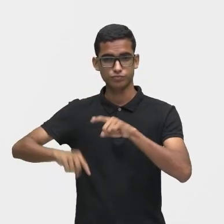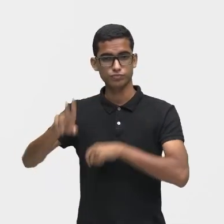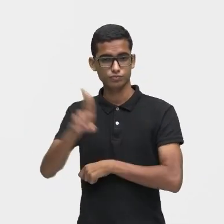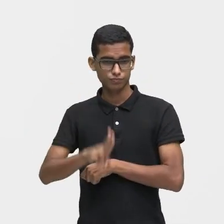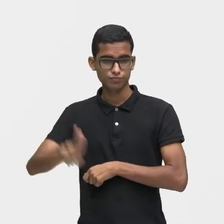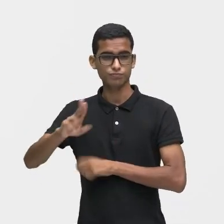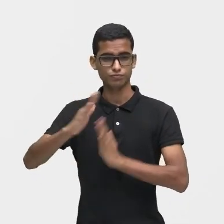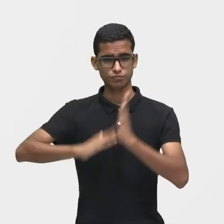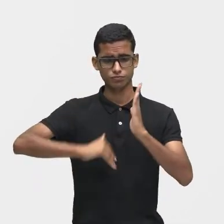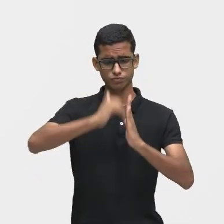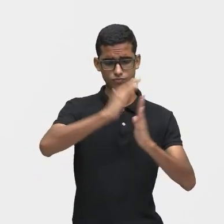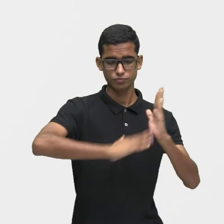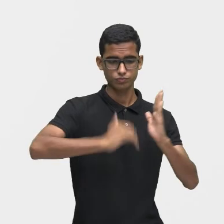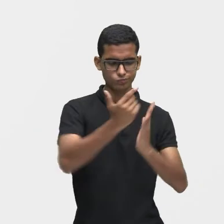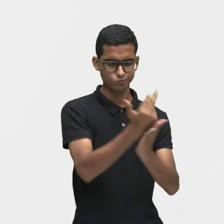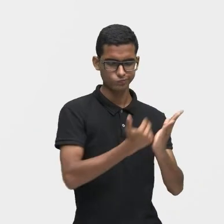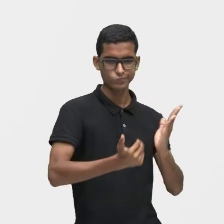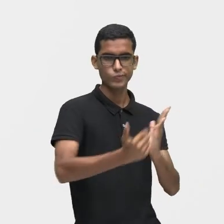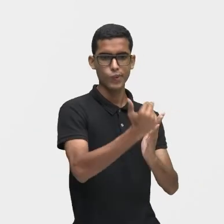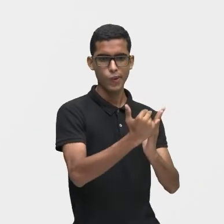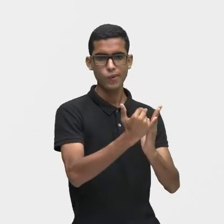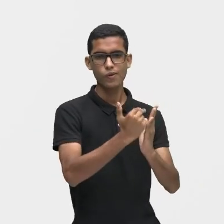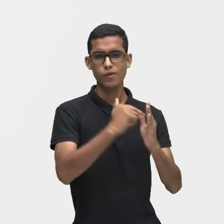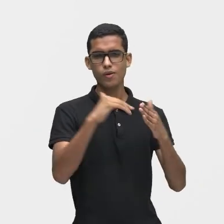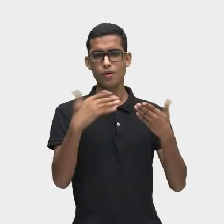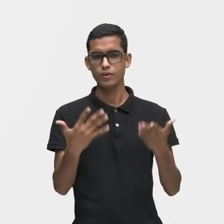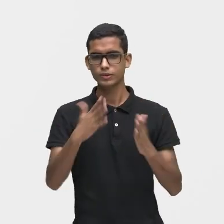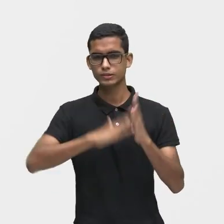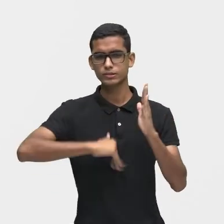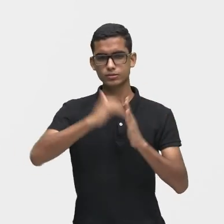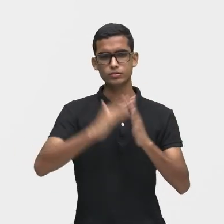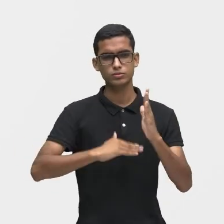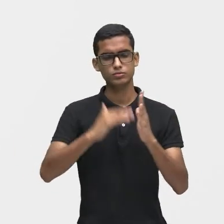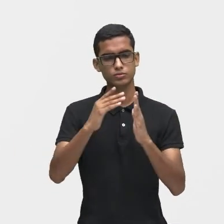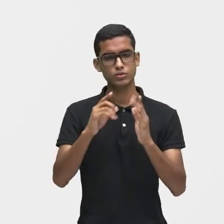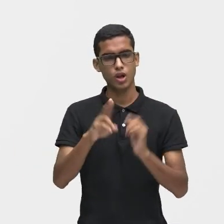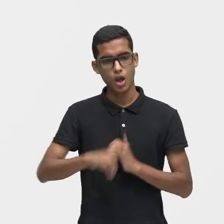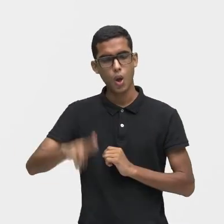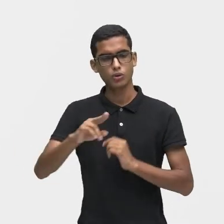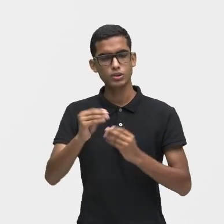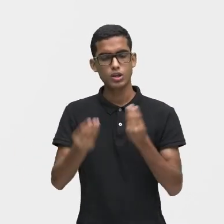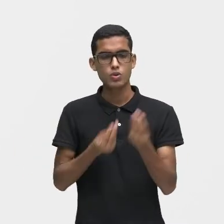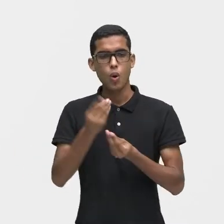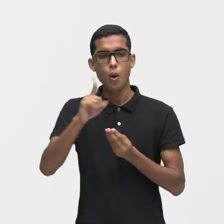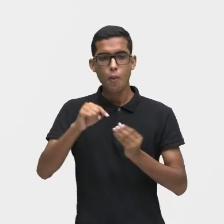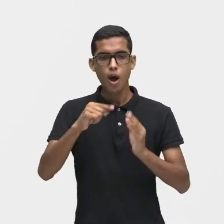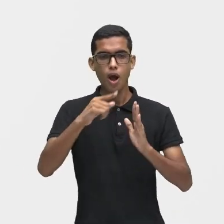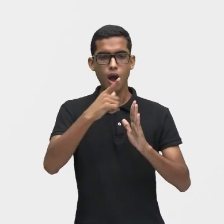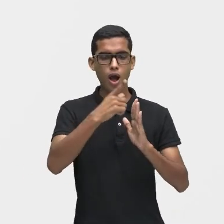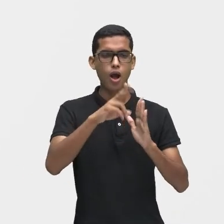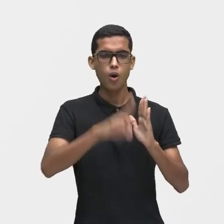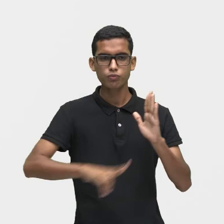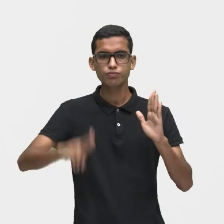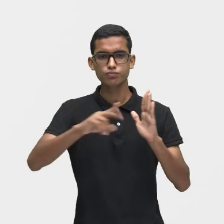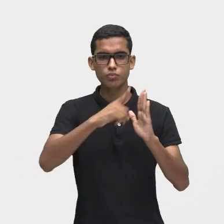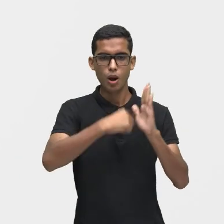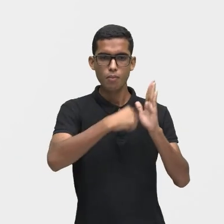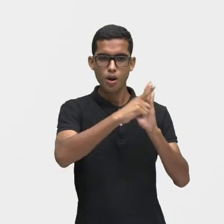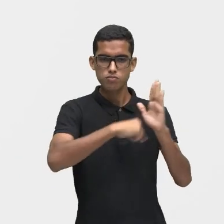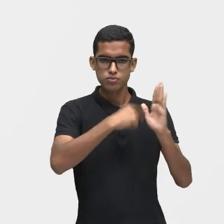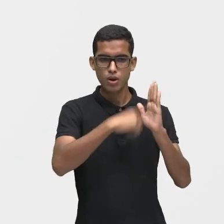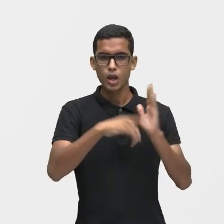para pintar e como esses materiais são diluídos e aplicados, certo? Então,